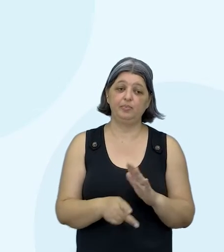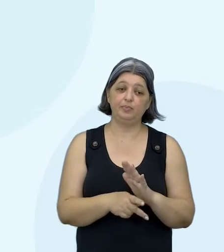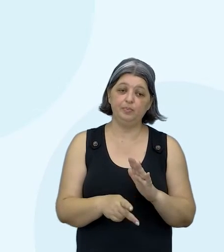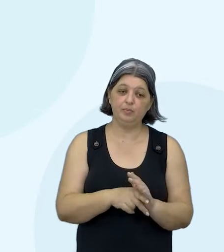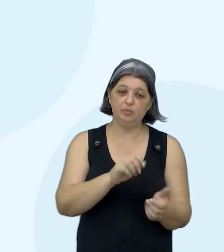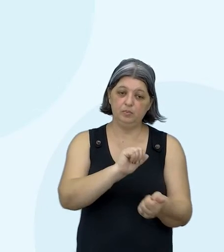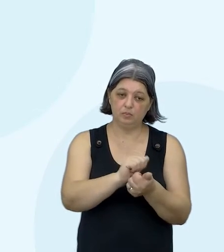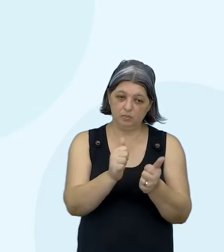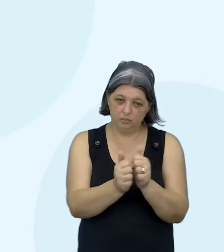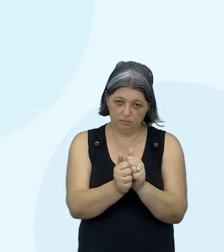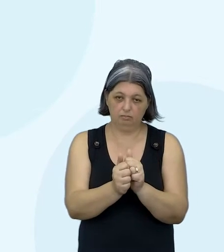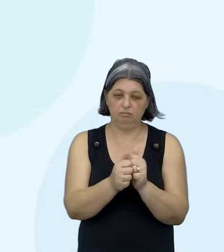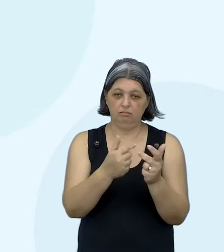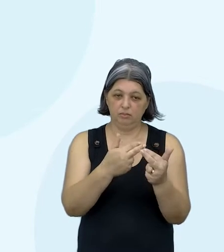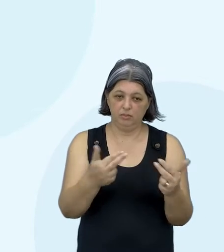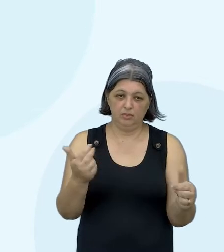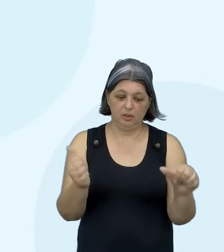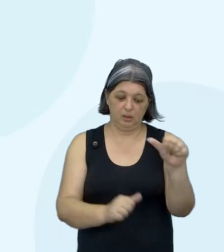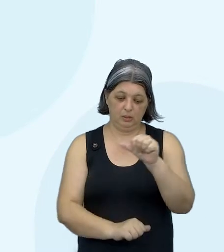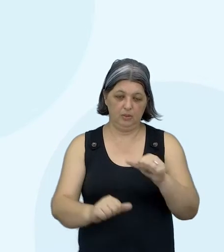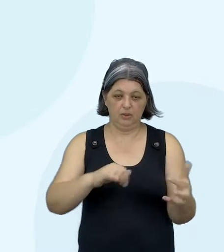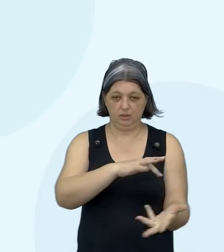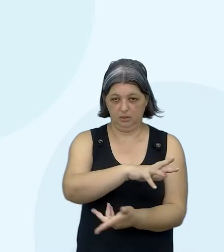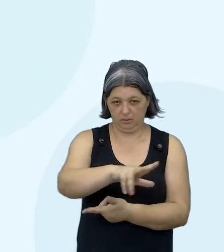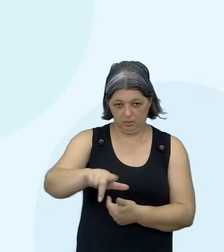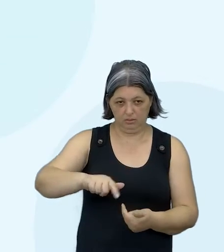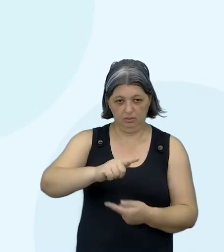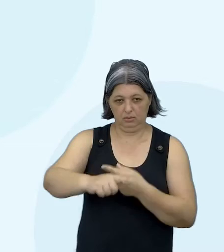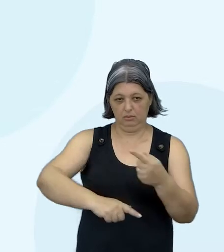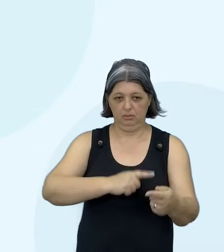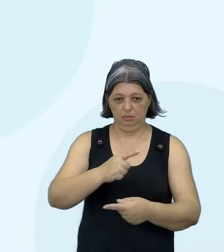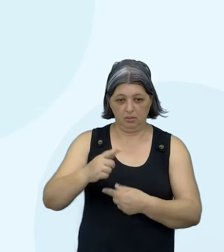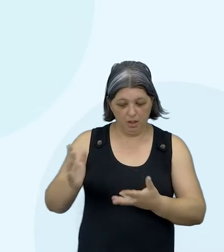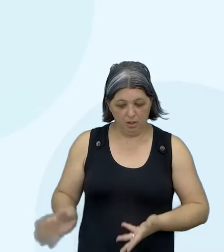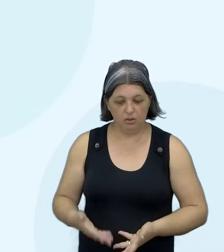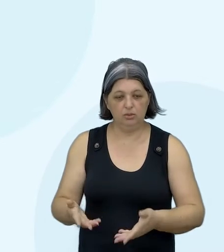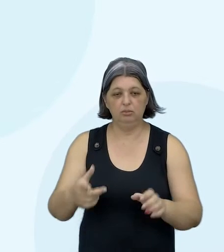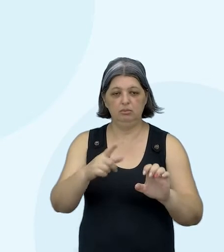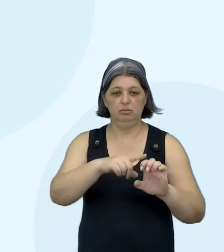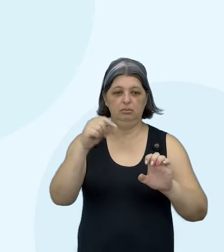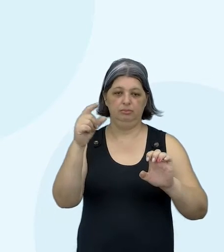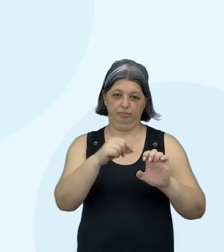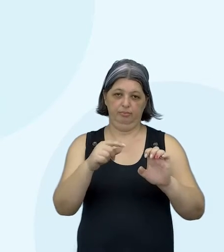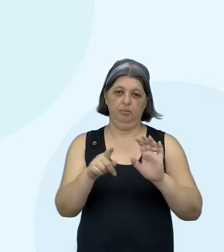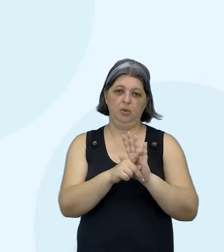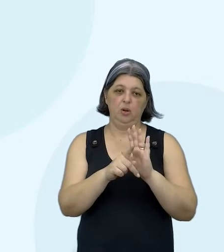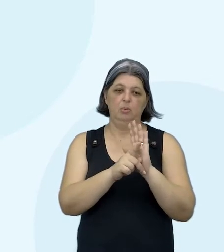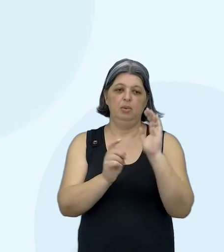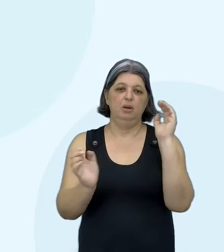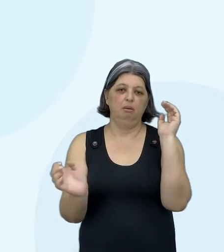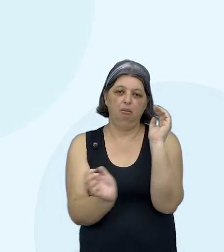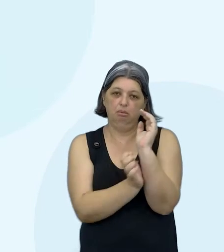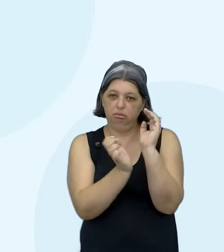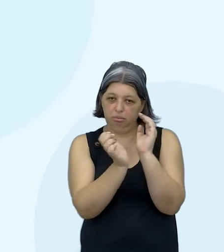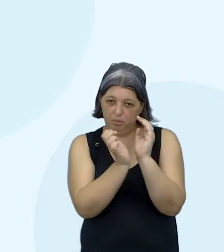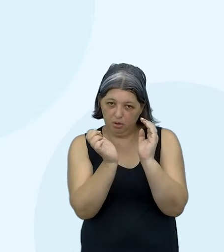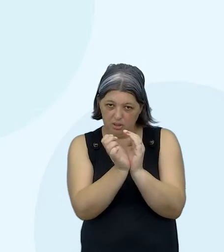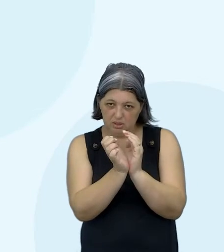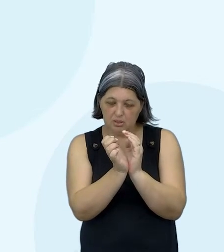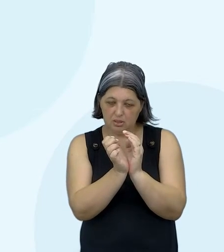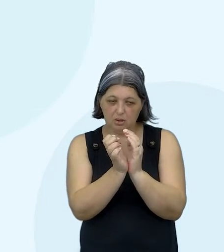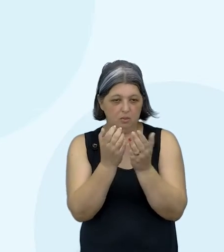Adequação à realidade global, estimula o empreendedorismo e a desburocratização. Deixa eu perguntar um negócio para